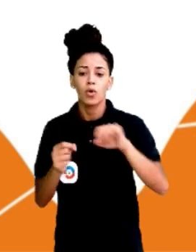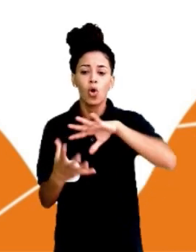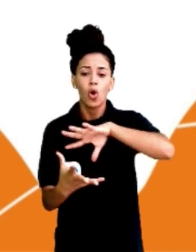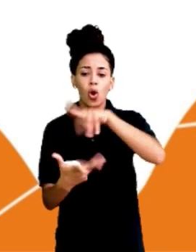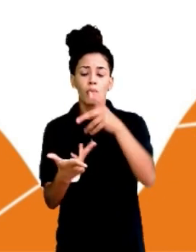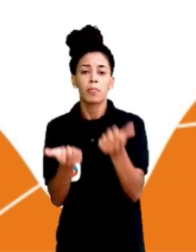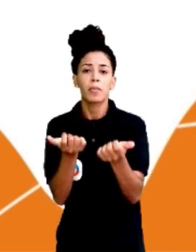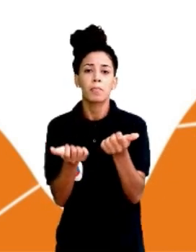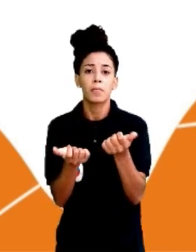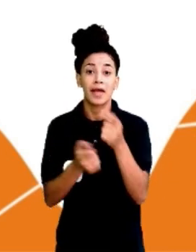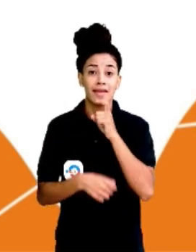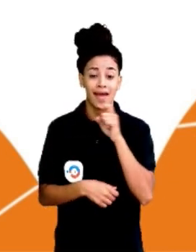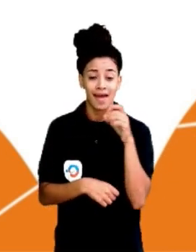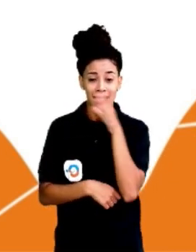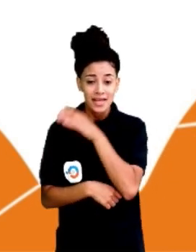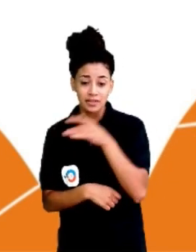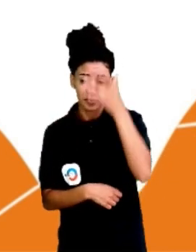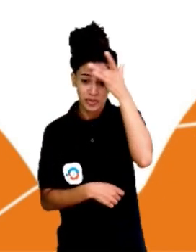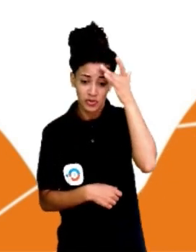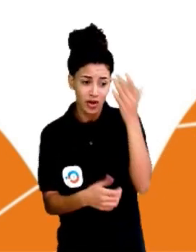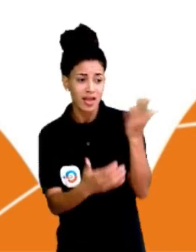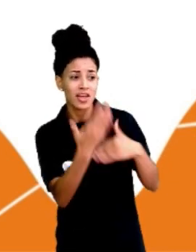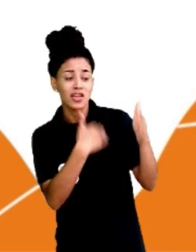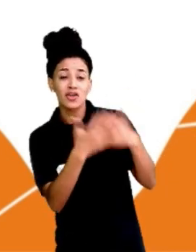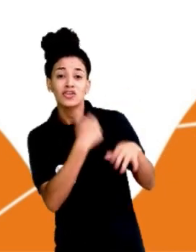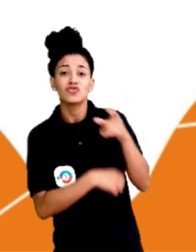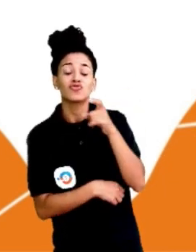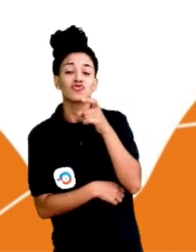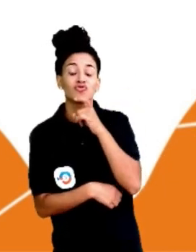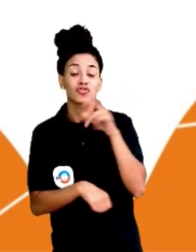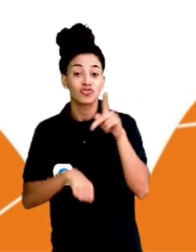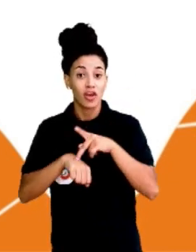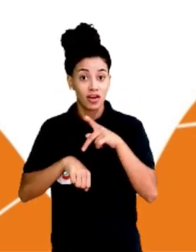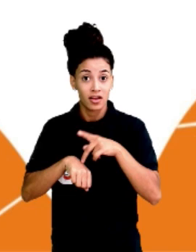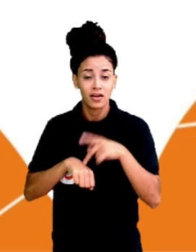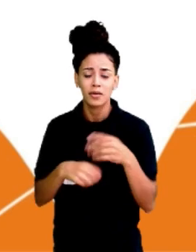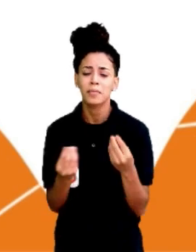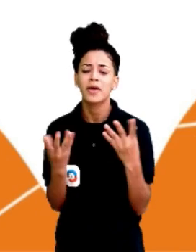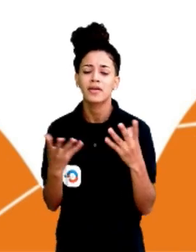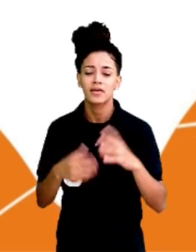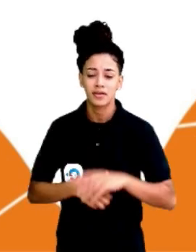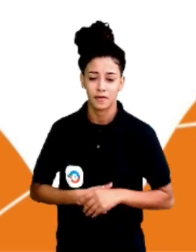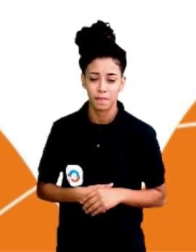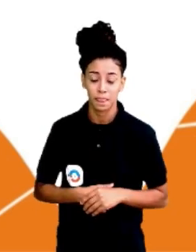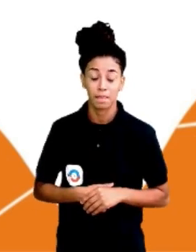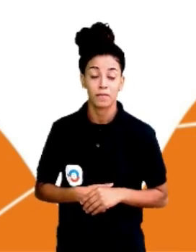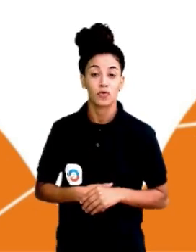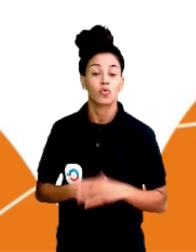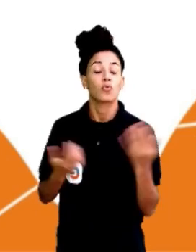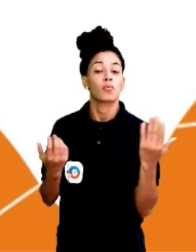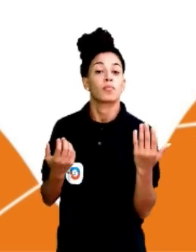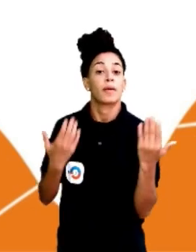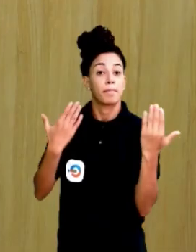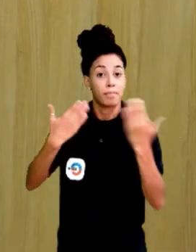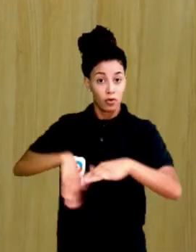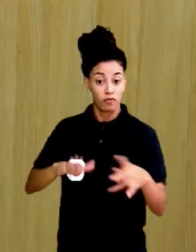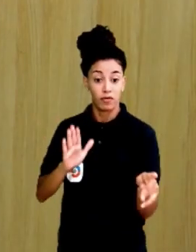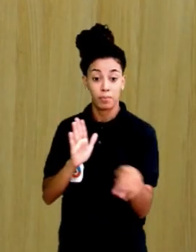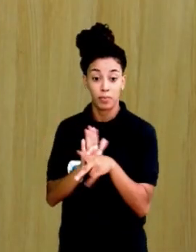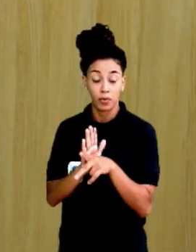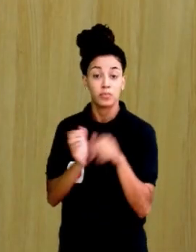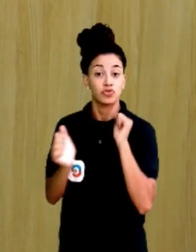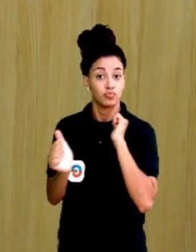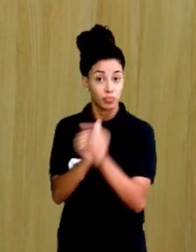ó mais gelo mais gelo para que uma prova que é de jogos de inverno